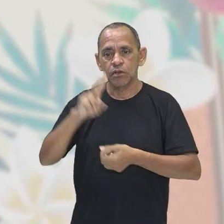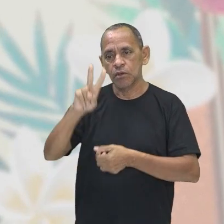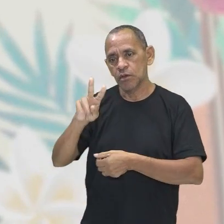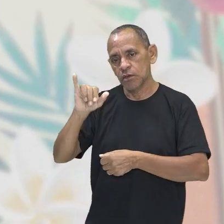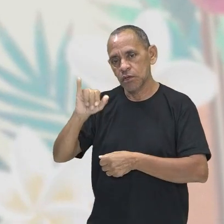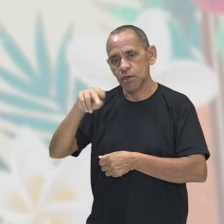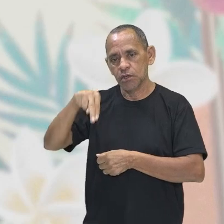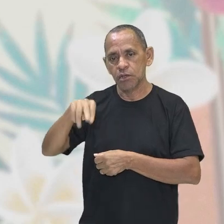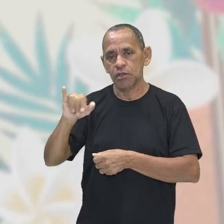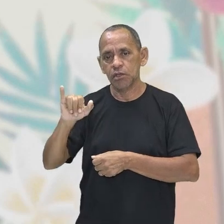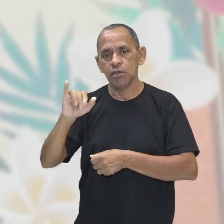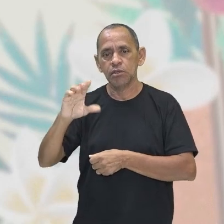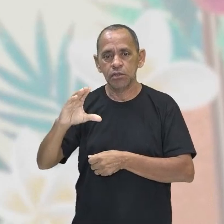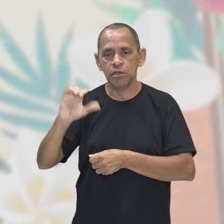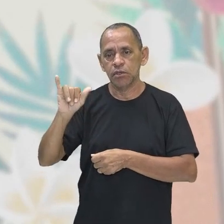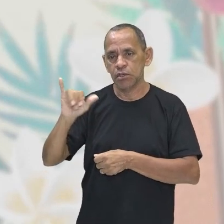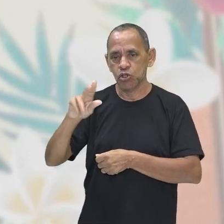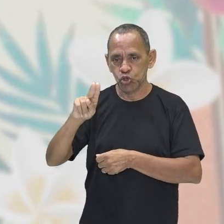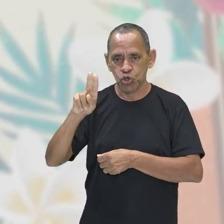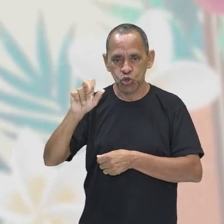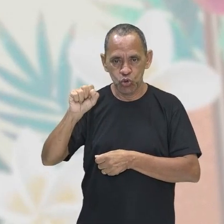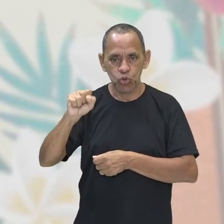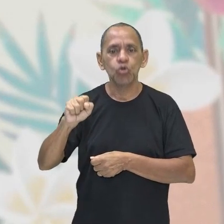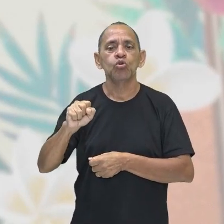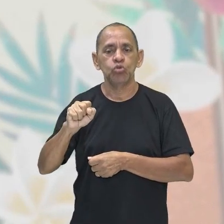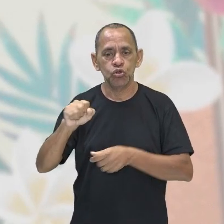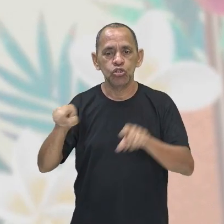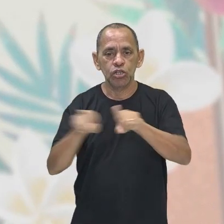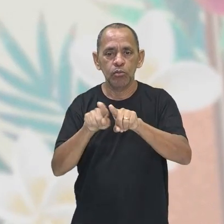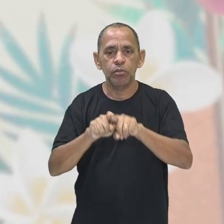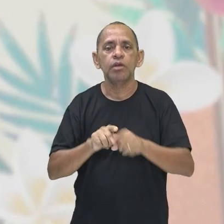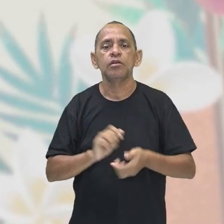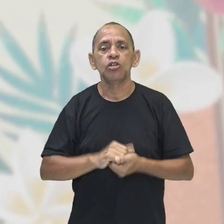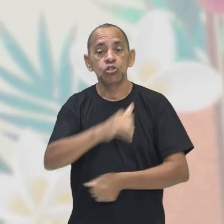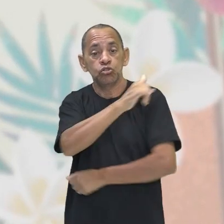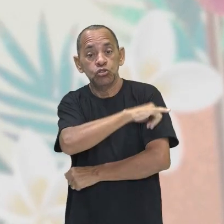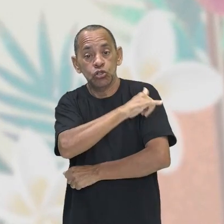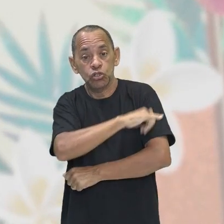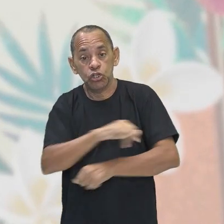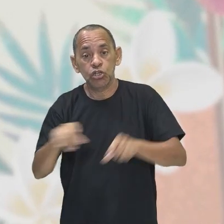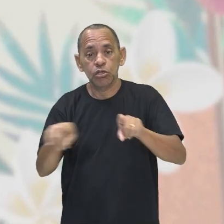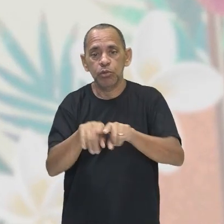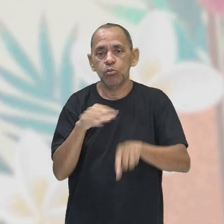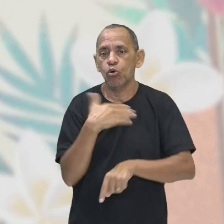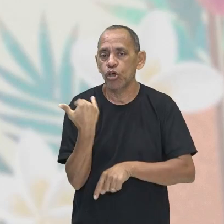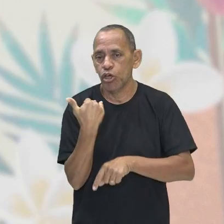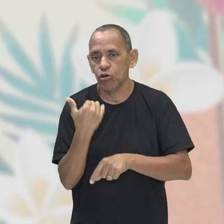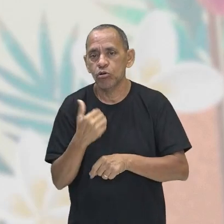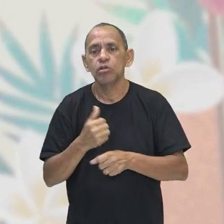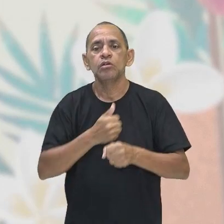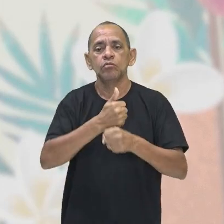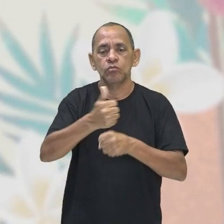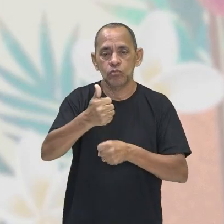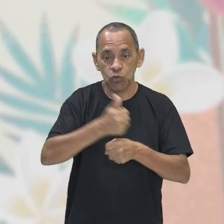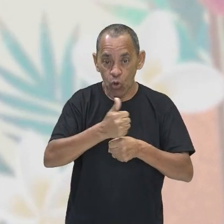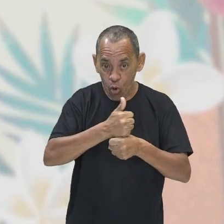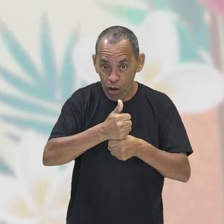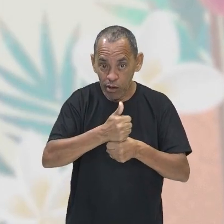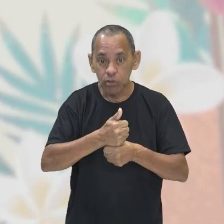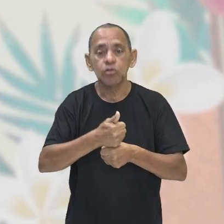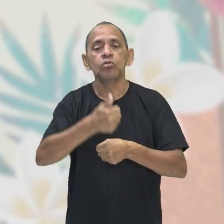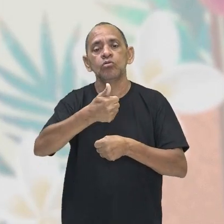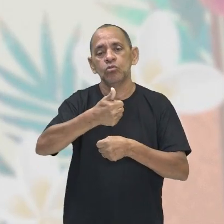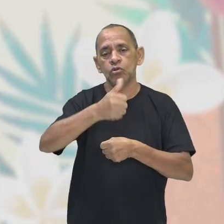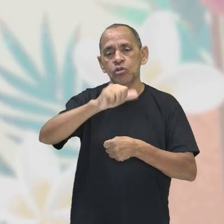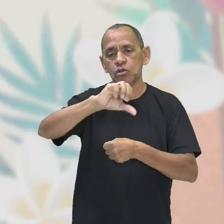de 1913 e faleceu em sua cidade natal, no dia 9 de julho de 1980. Algumas de